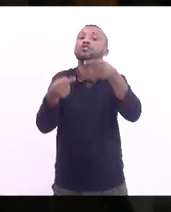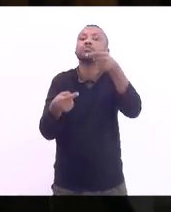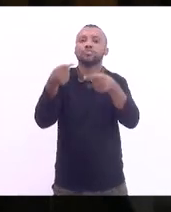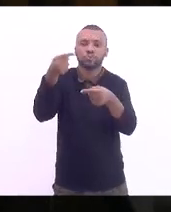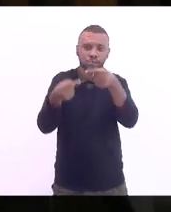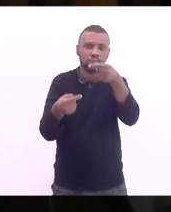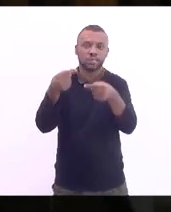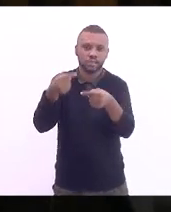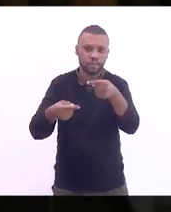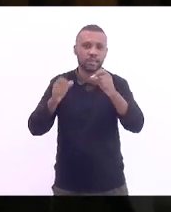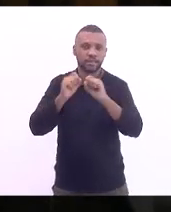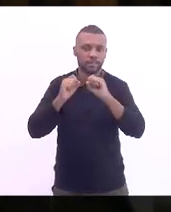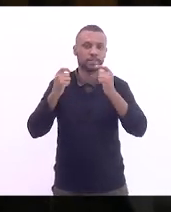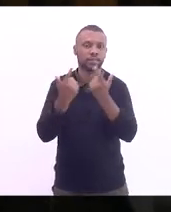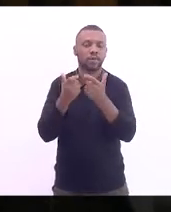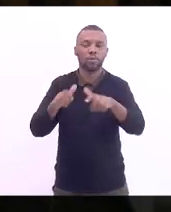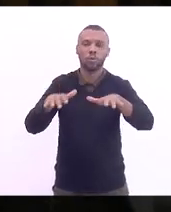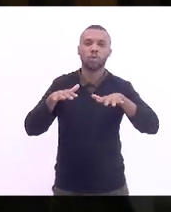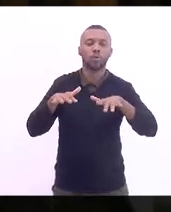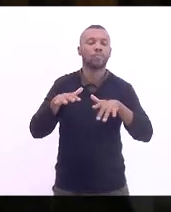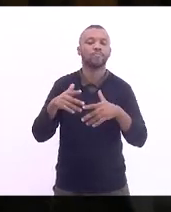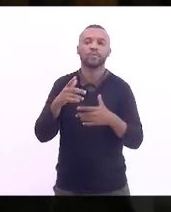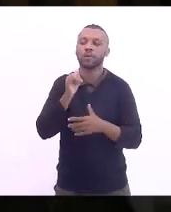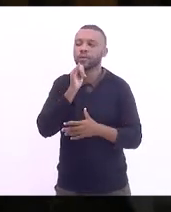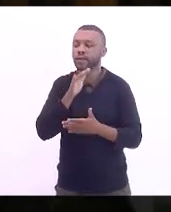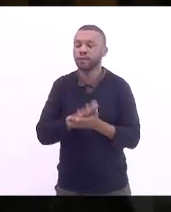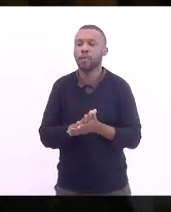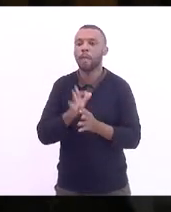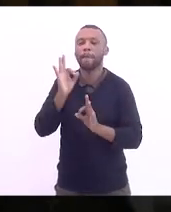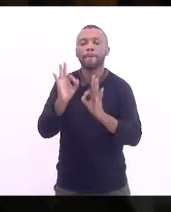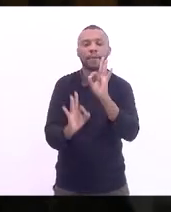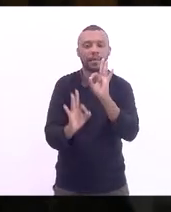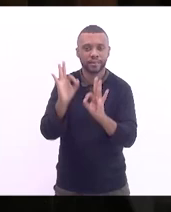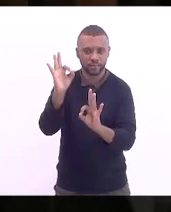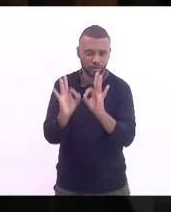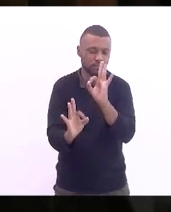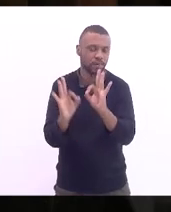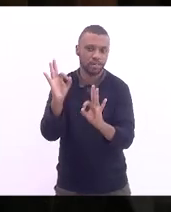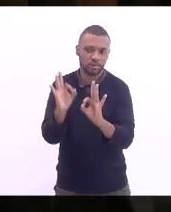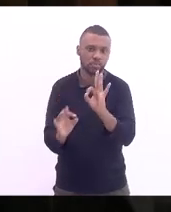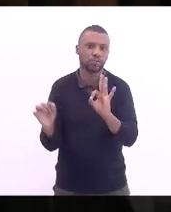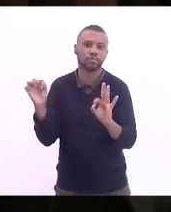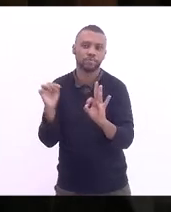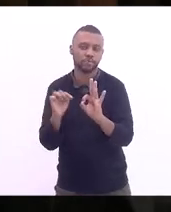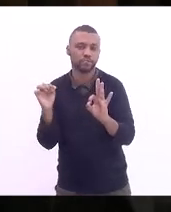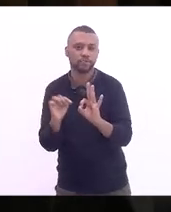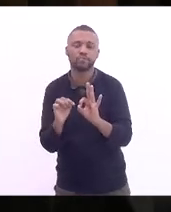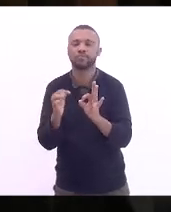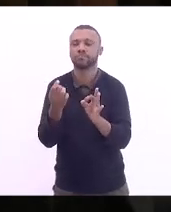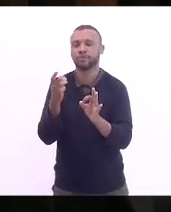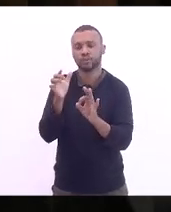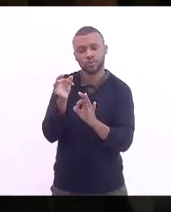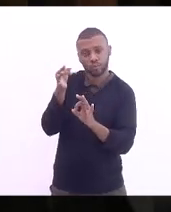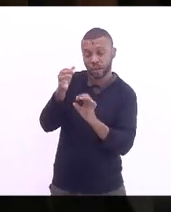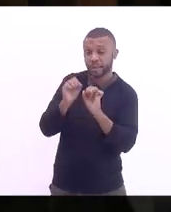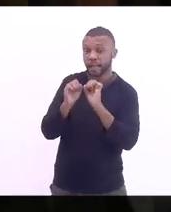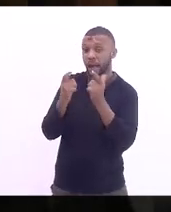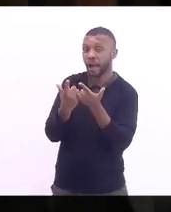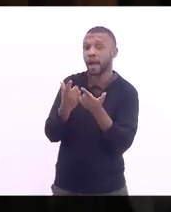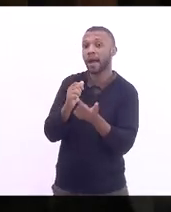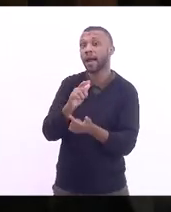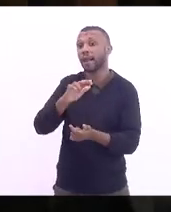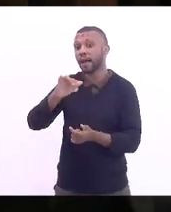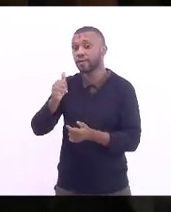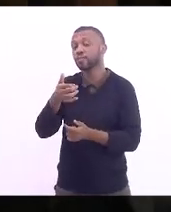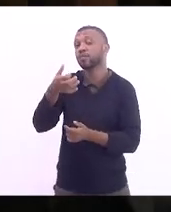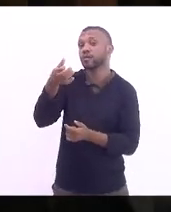casa como o planejamento é um o legislativo para o